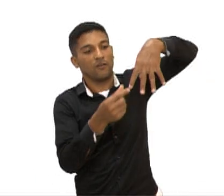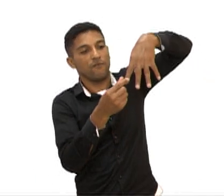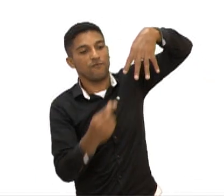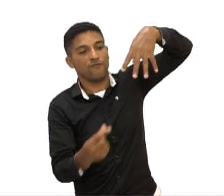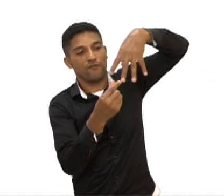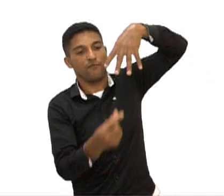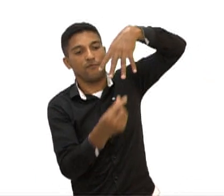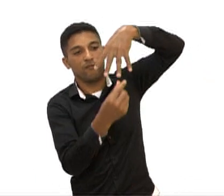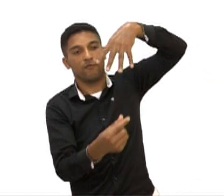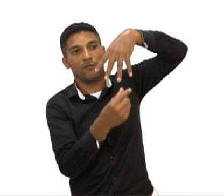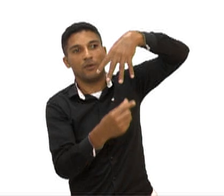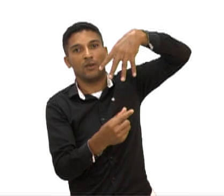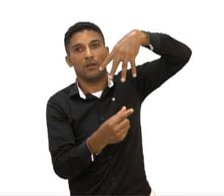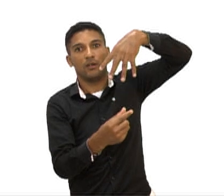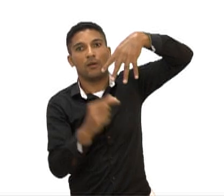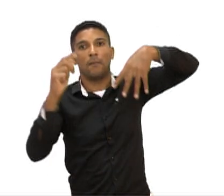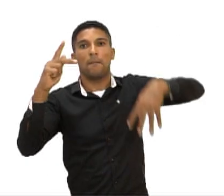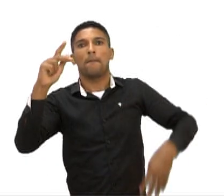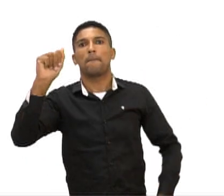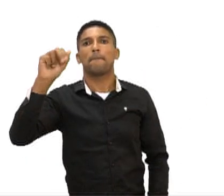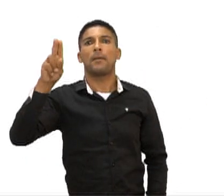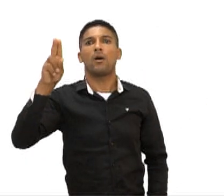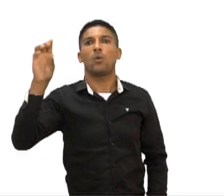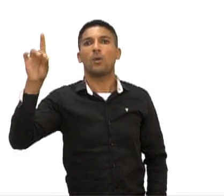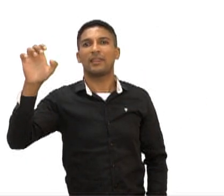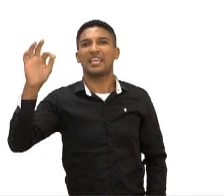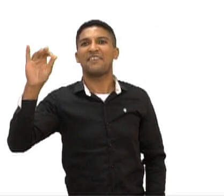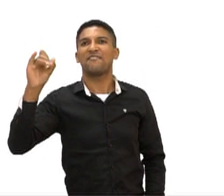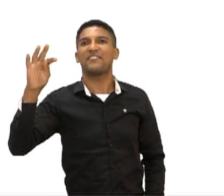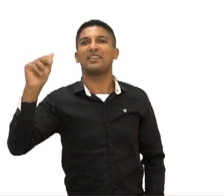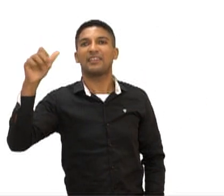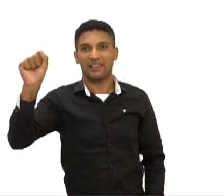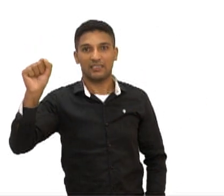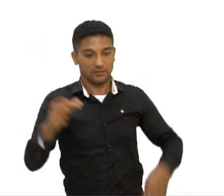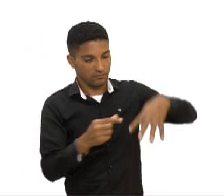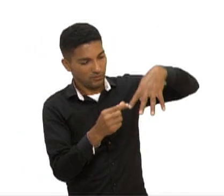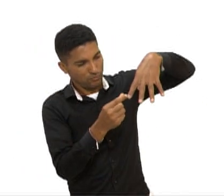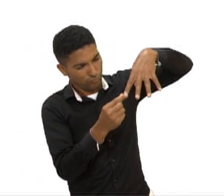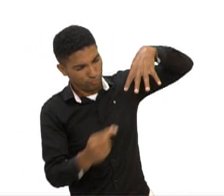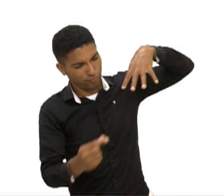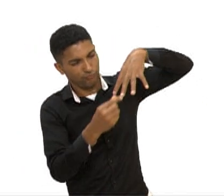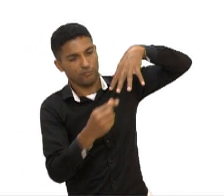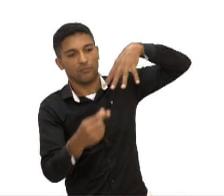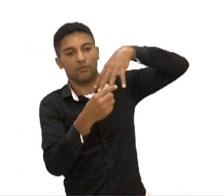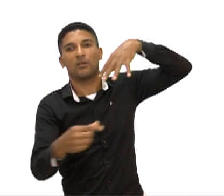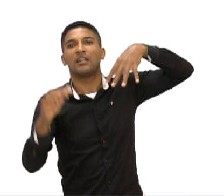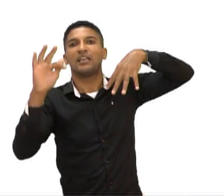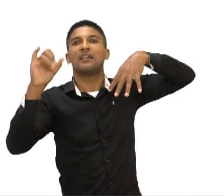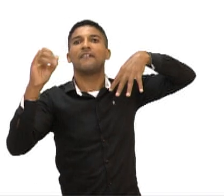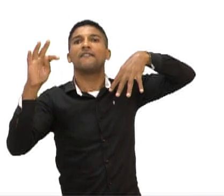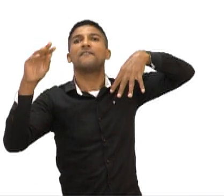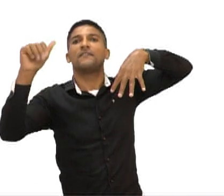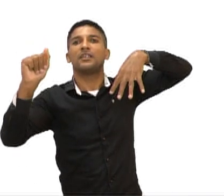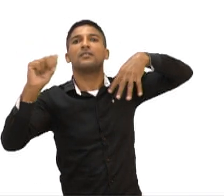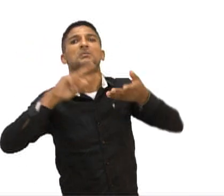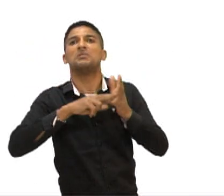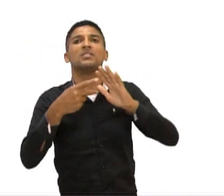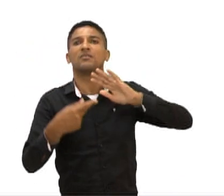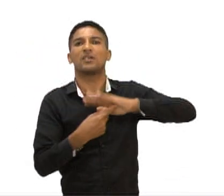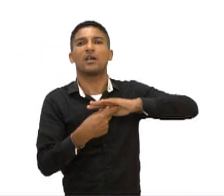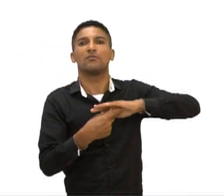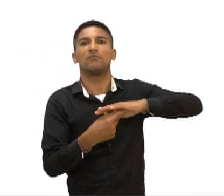fitas? Alternativa A. As fitas têm o significado do renascimento das árvores. Alternativa